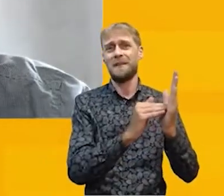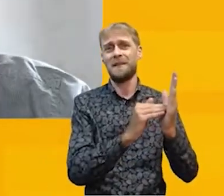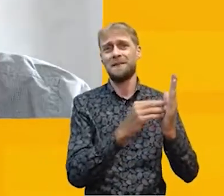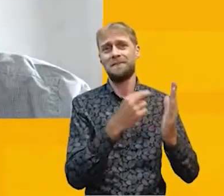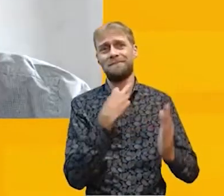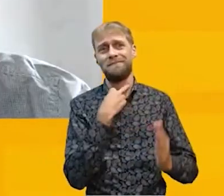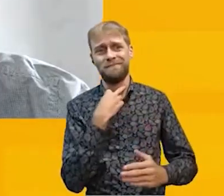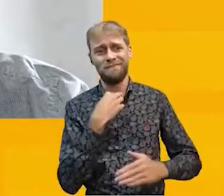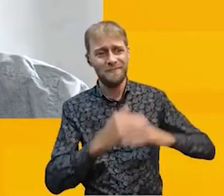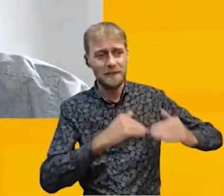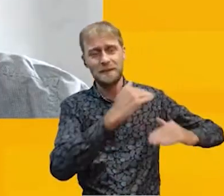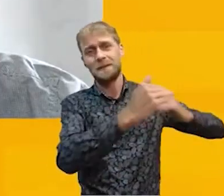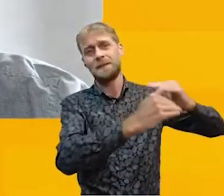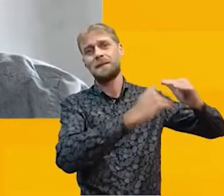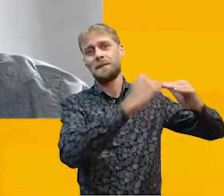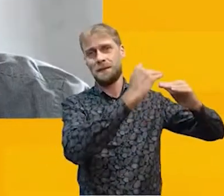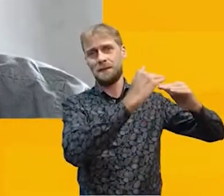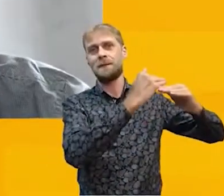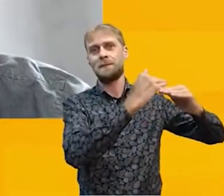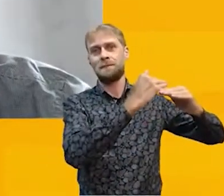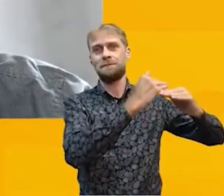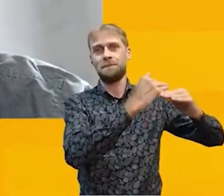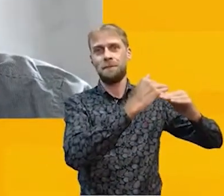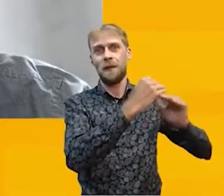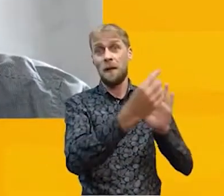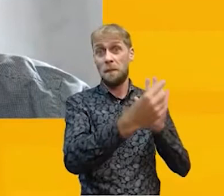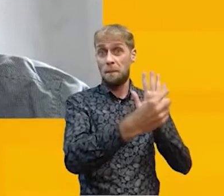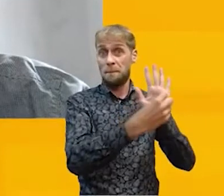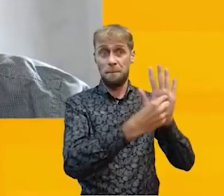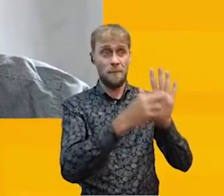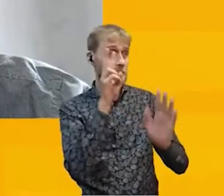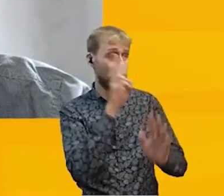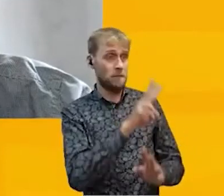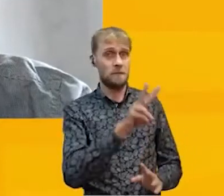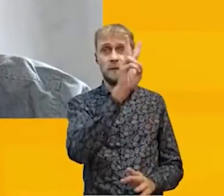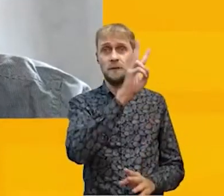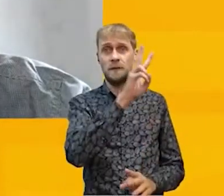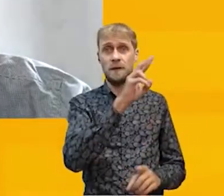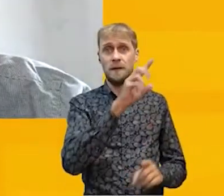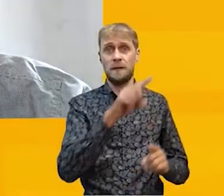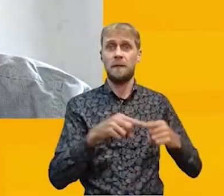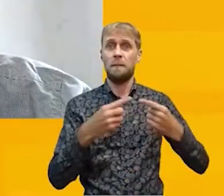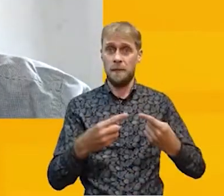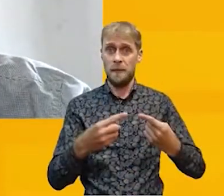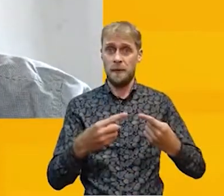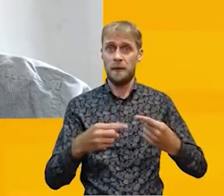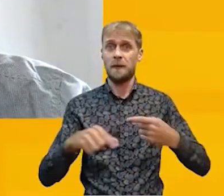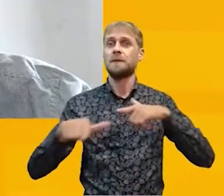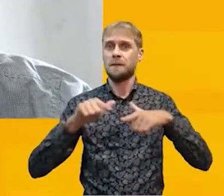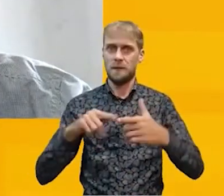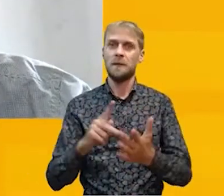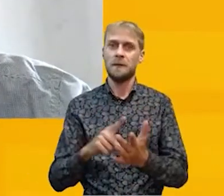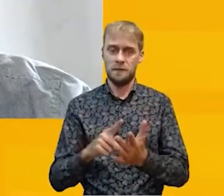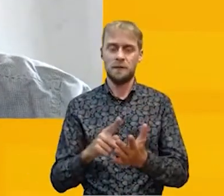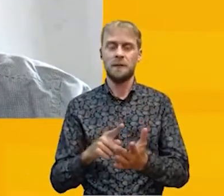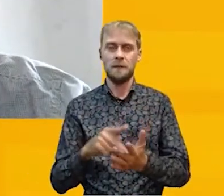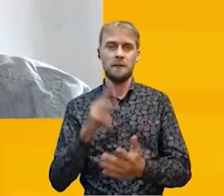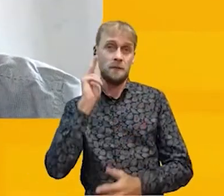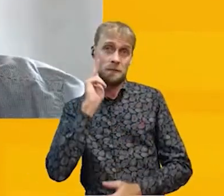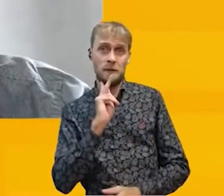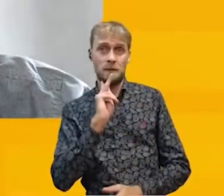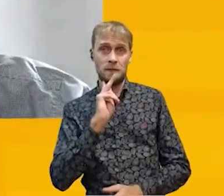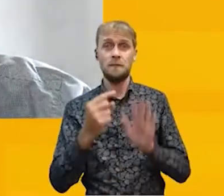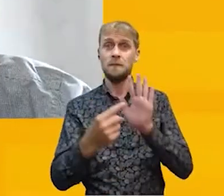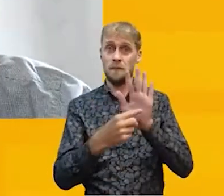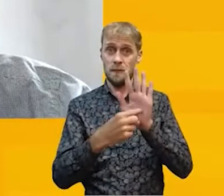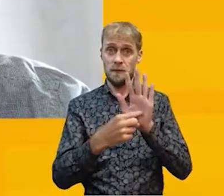crescimento e a gente fazer a gente aparecer. Mas acho que com esse trabalho do César, né, tem mostrado que a